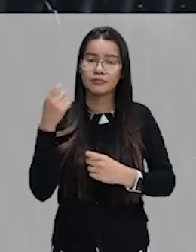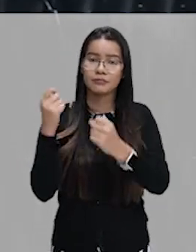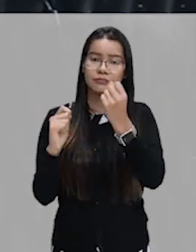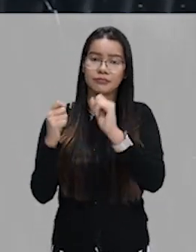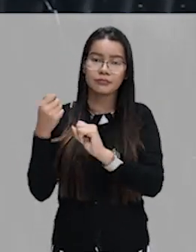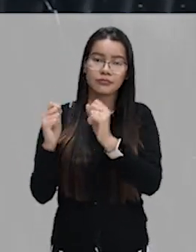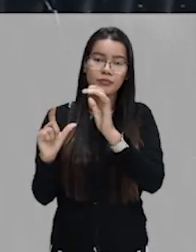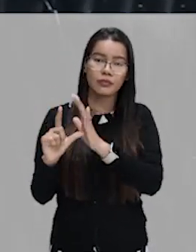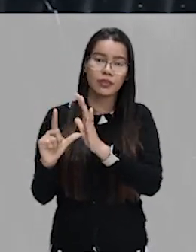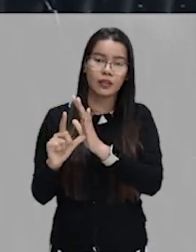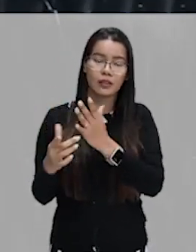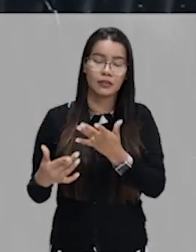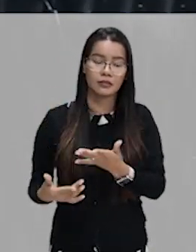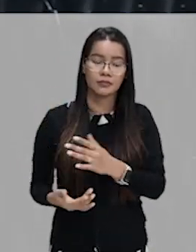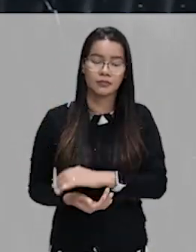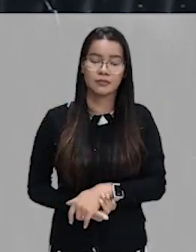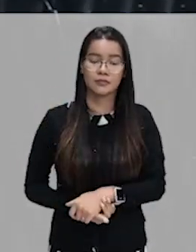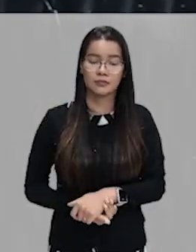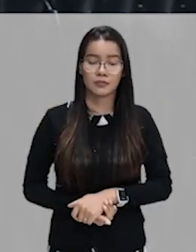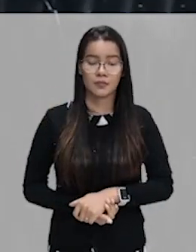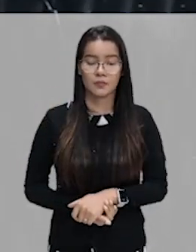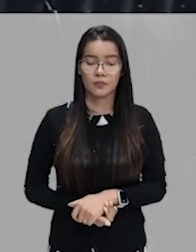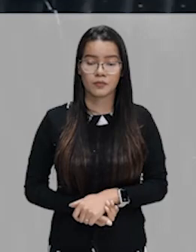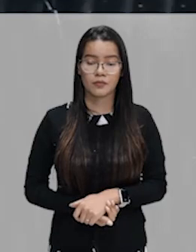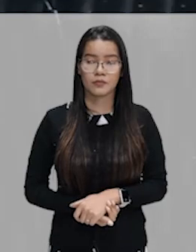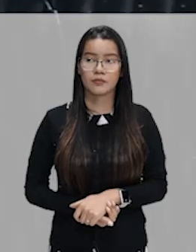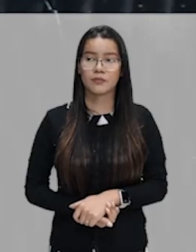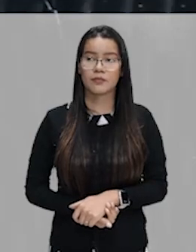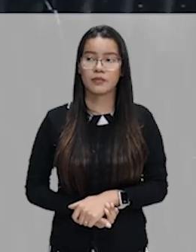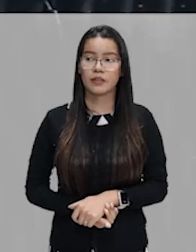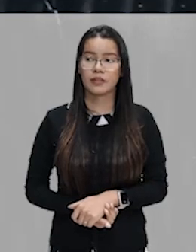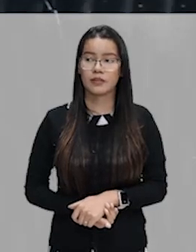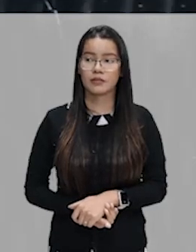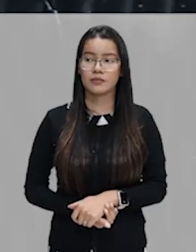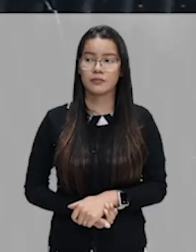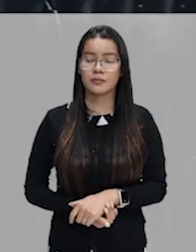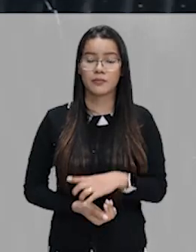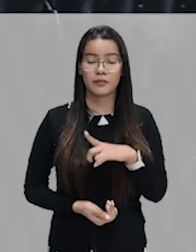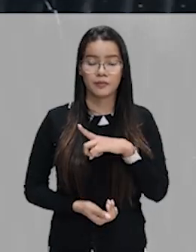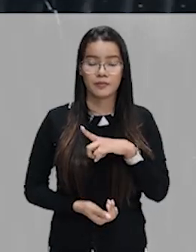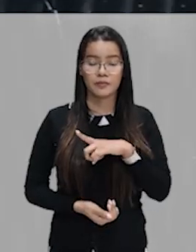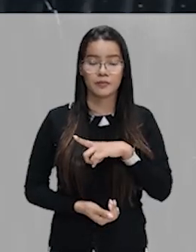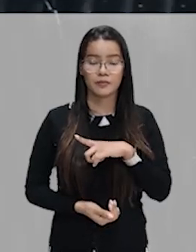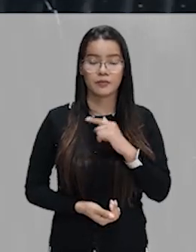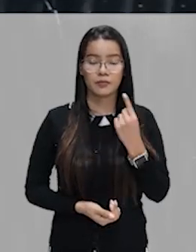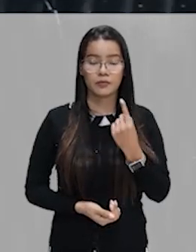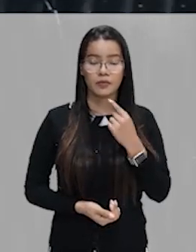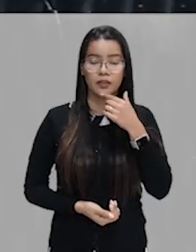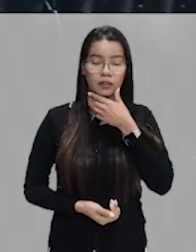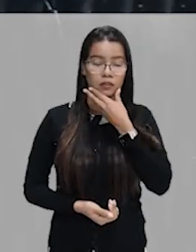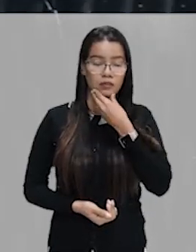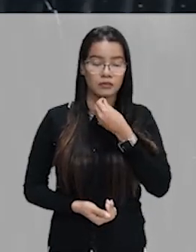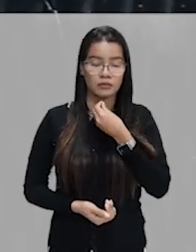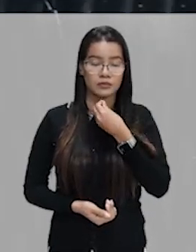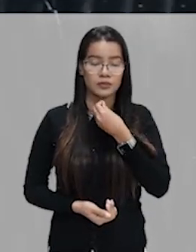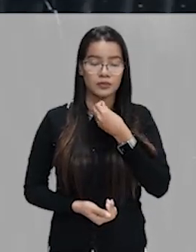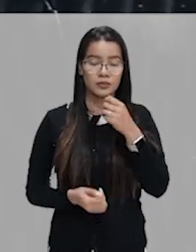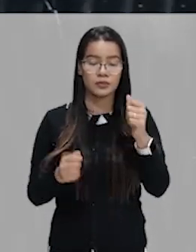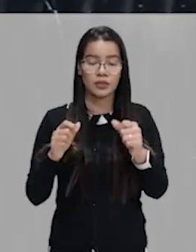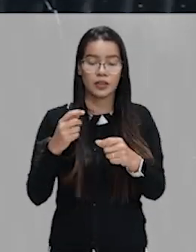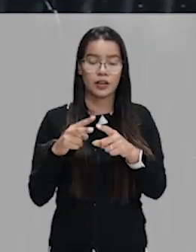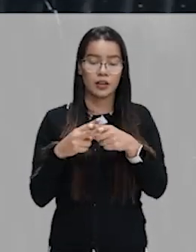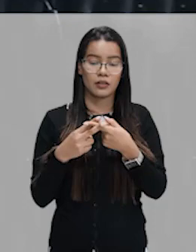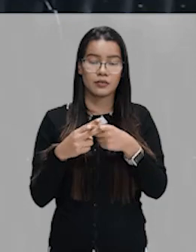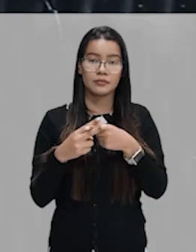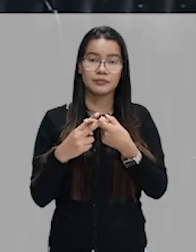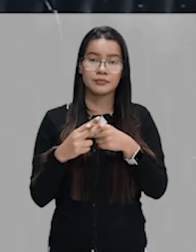desculpa. There was a man repairing the car. Havia um homem